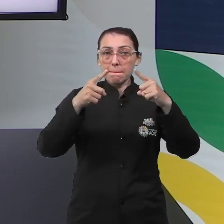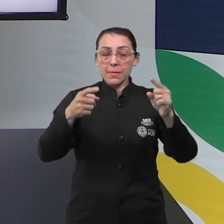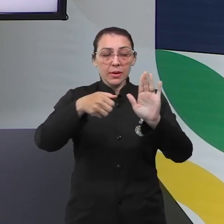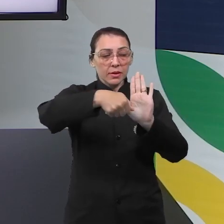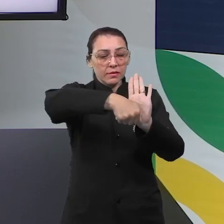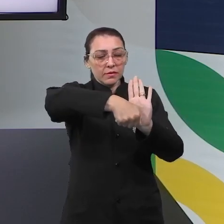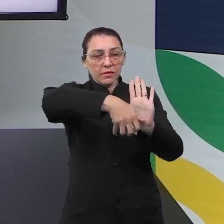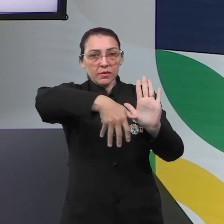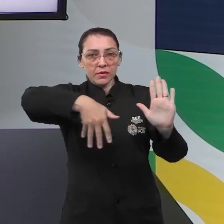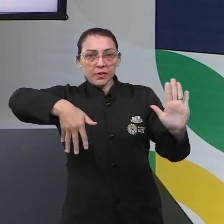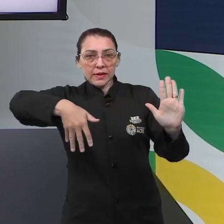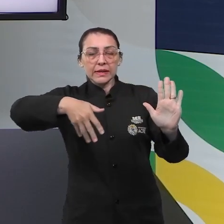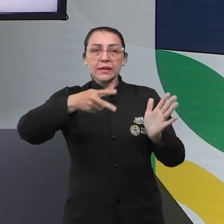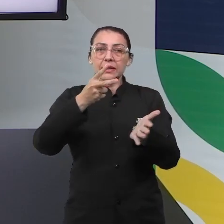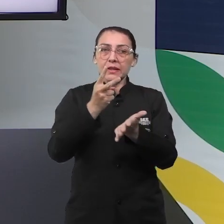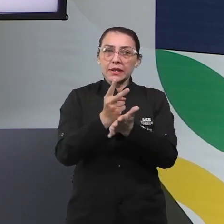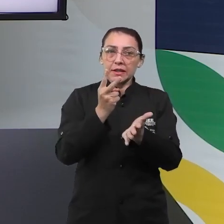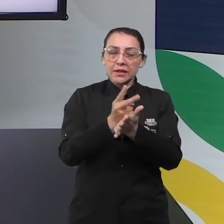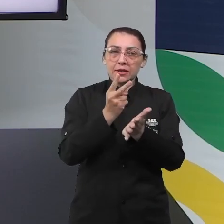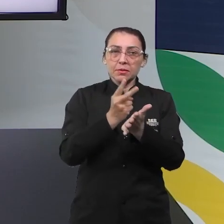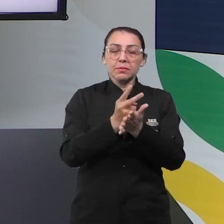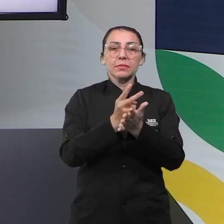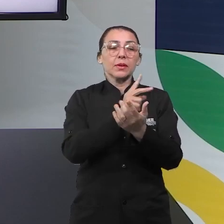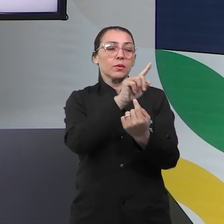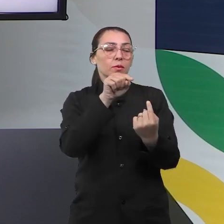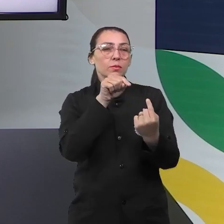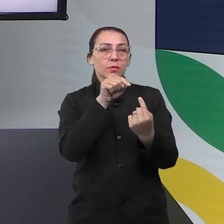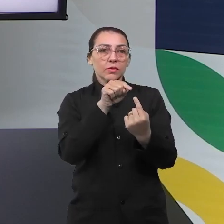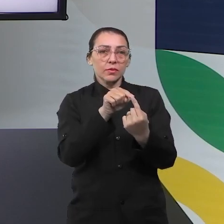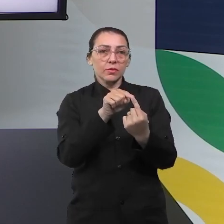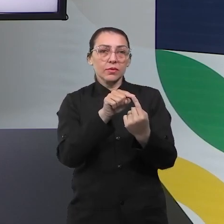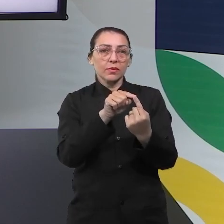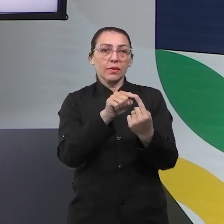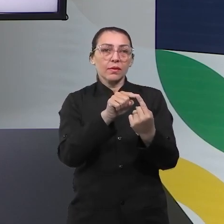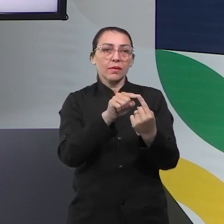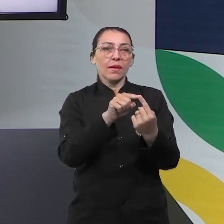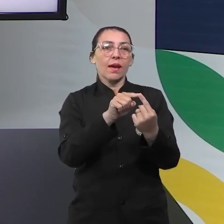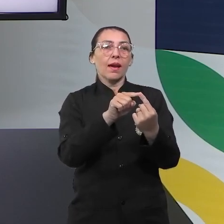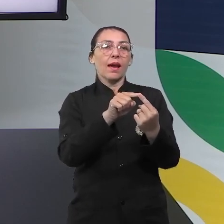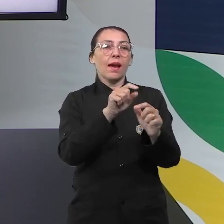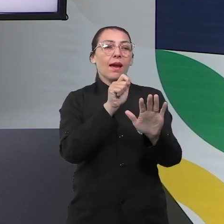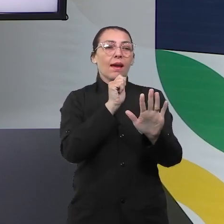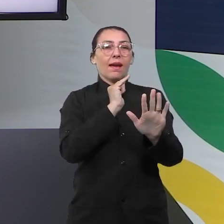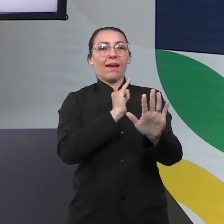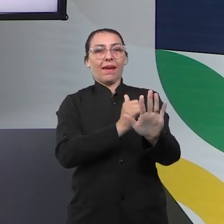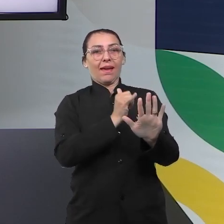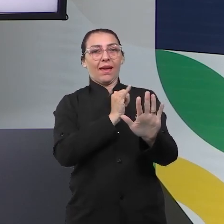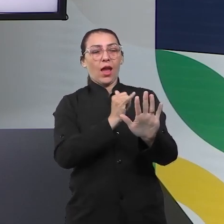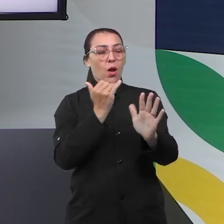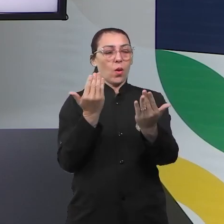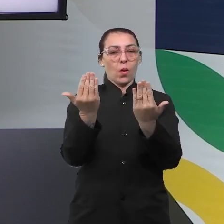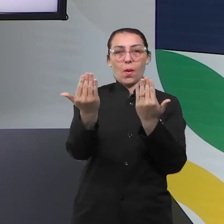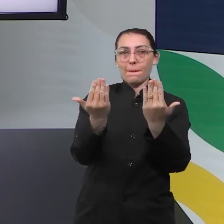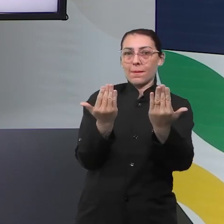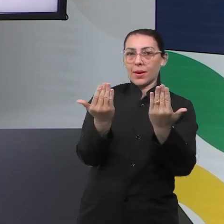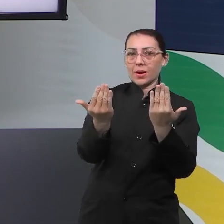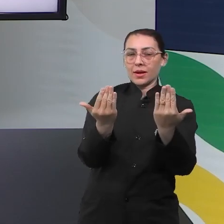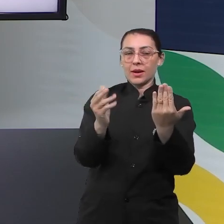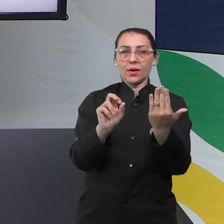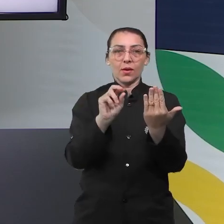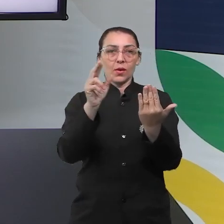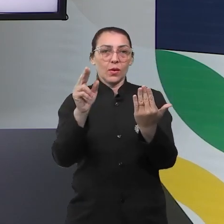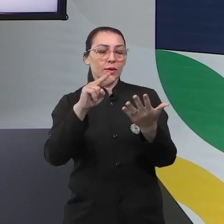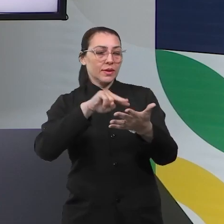figuras de linguagem, elas sempre são nesse intuito de ironizar, comparar, dando margem a